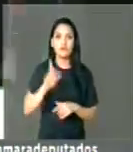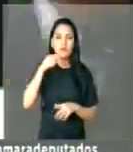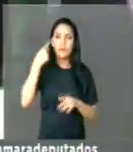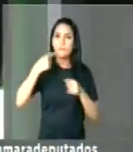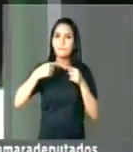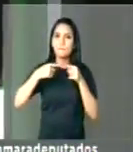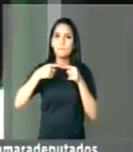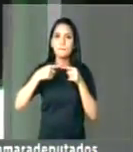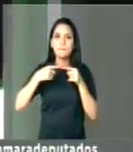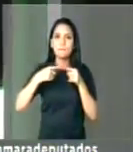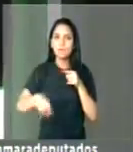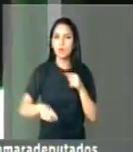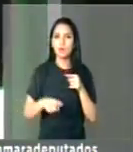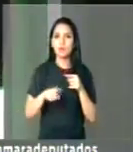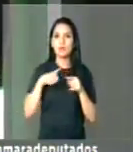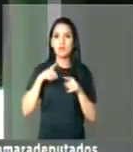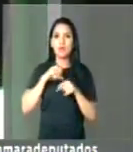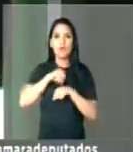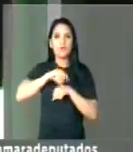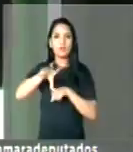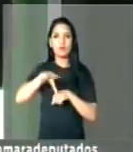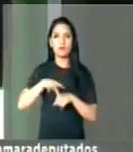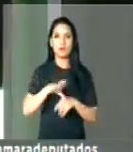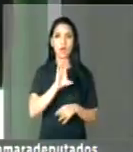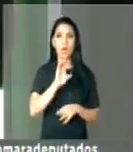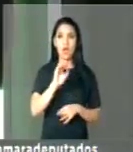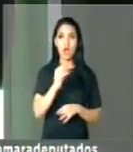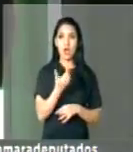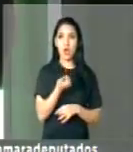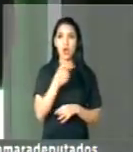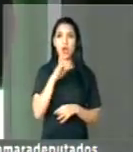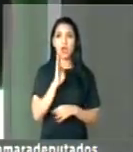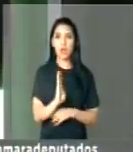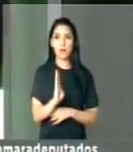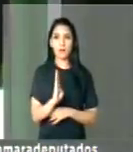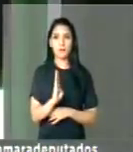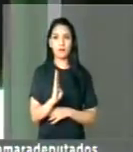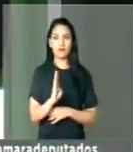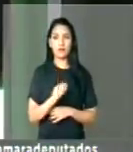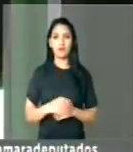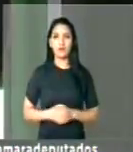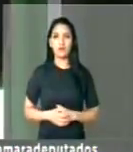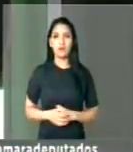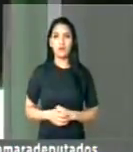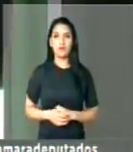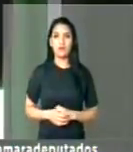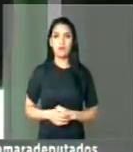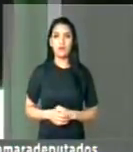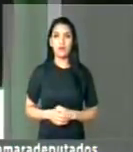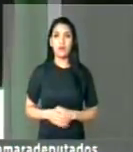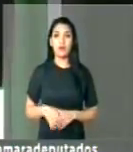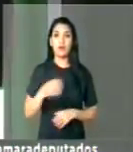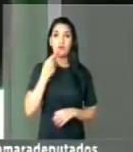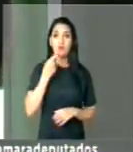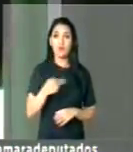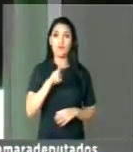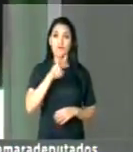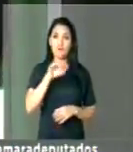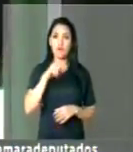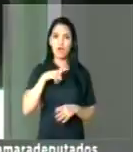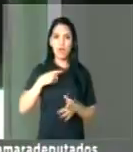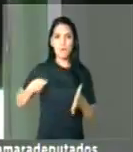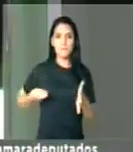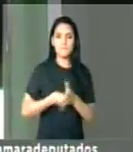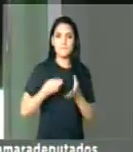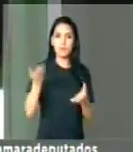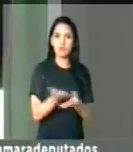proibido. A Ordem dos Advogados do Brasil e o IAB, inclusive, se manifestaram em relação a isso. E vão, inclusive, processar o